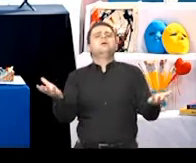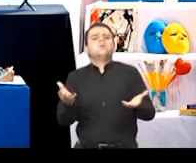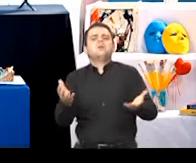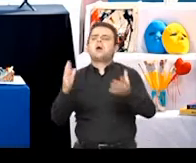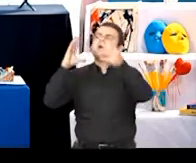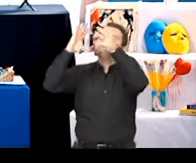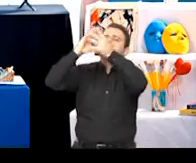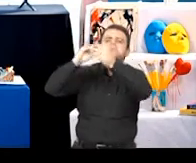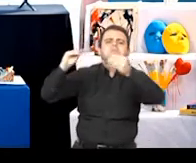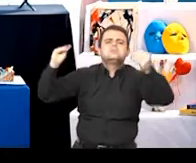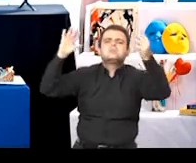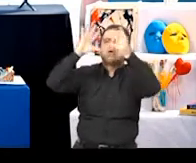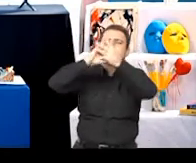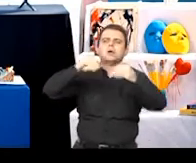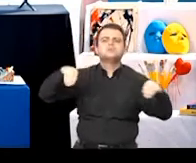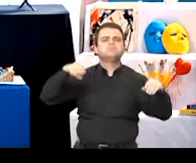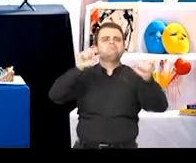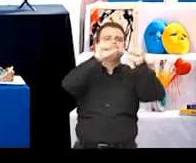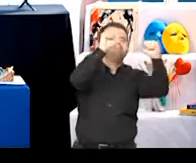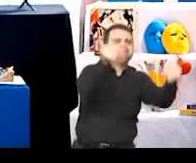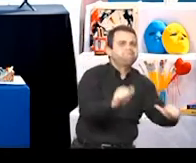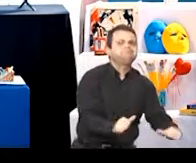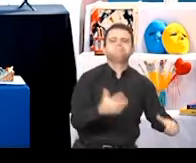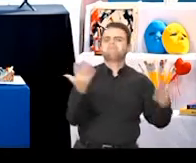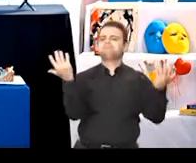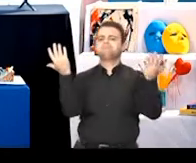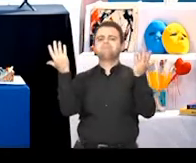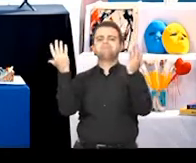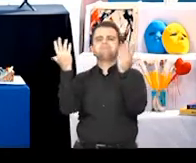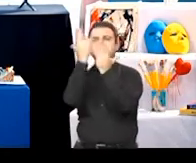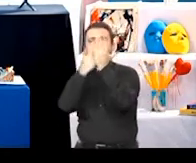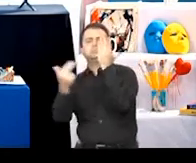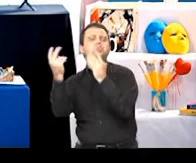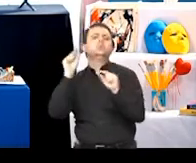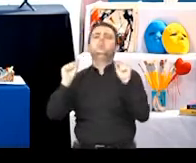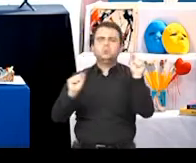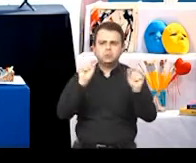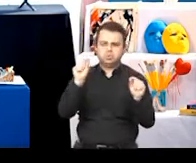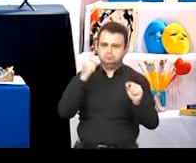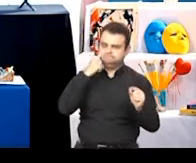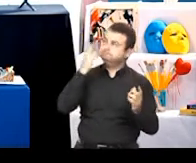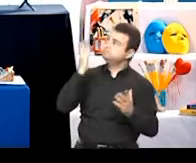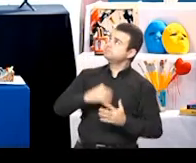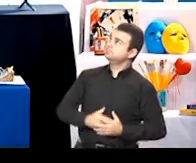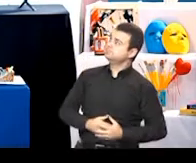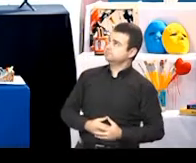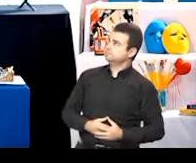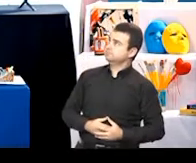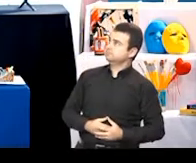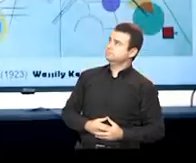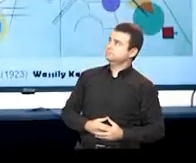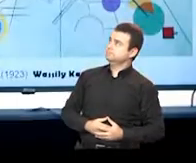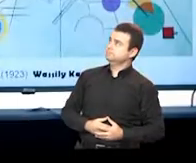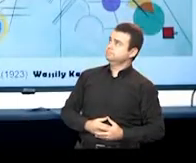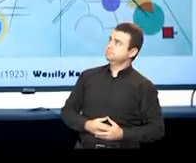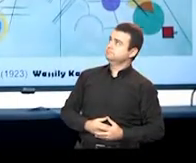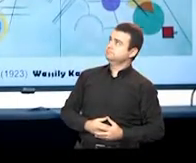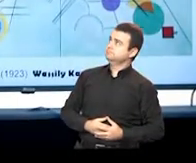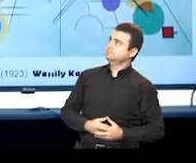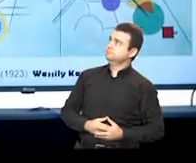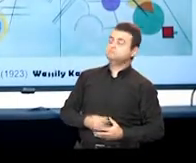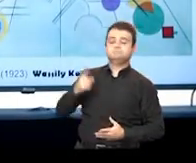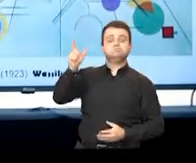representações abstratas, tanto na pintura como na escultura. A primeira obra que eu apresento